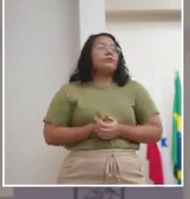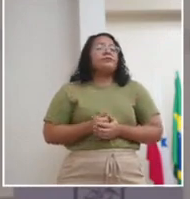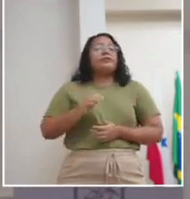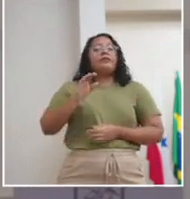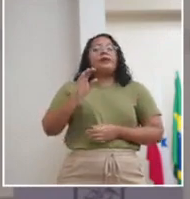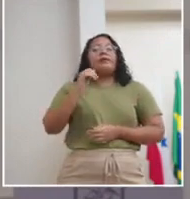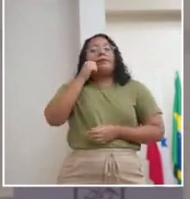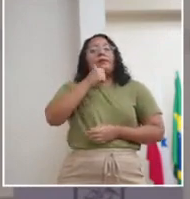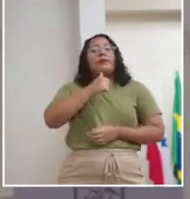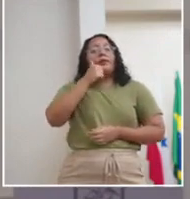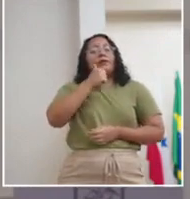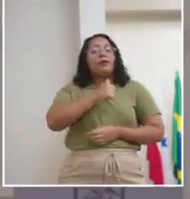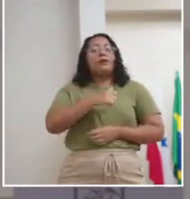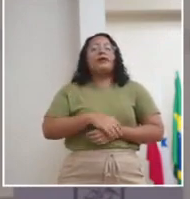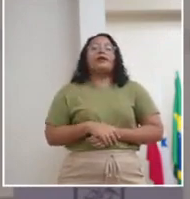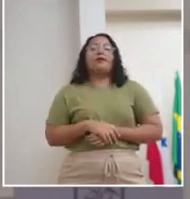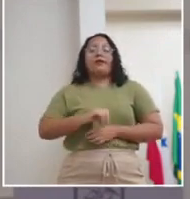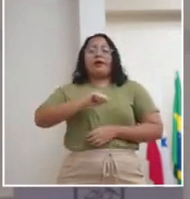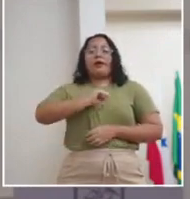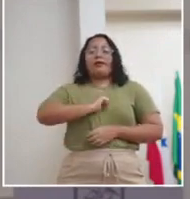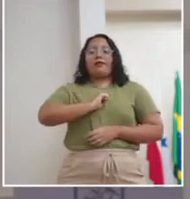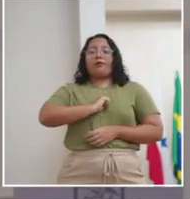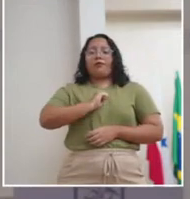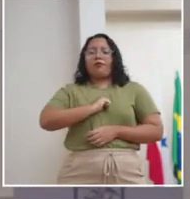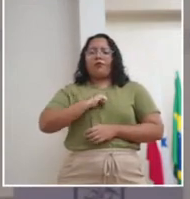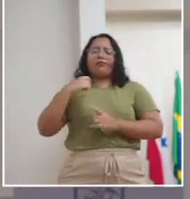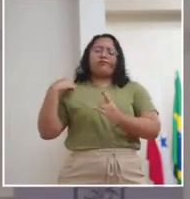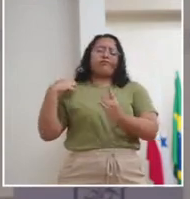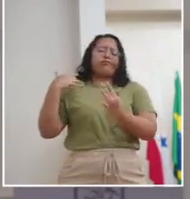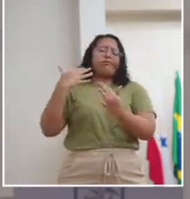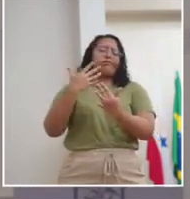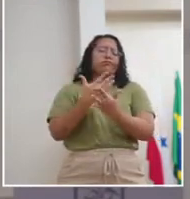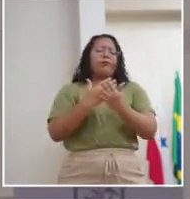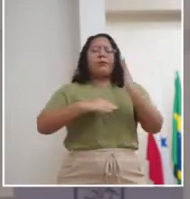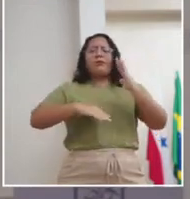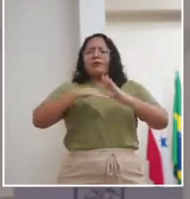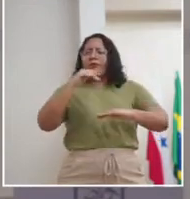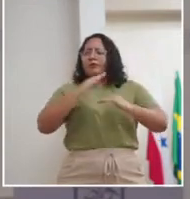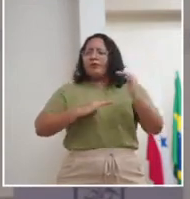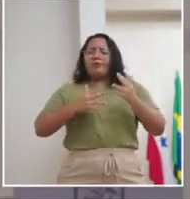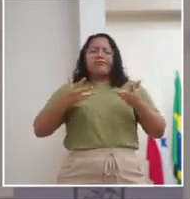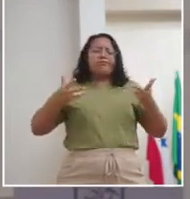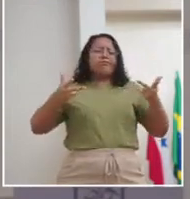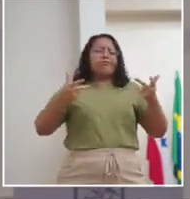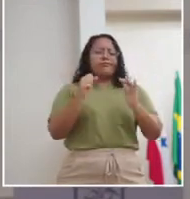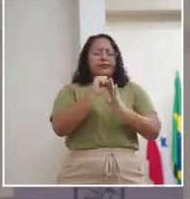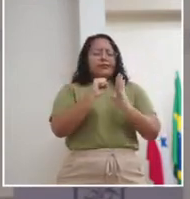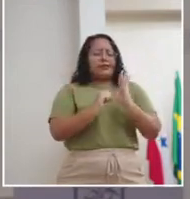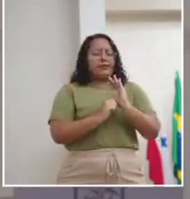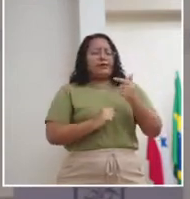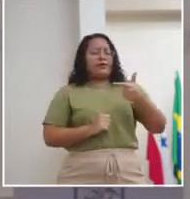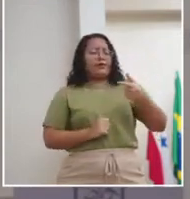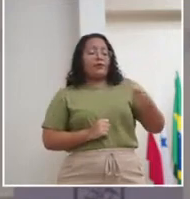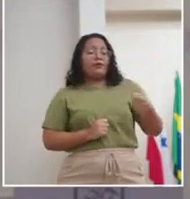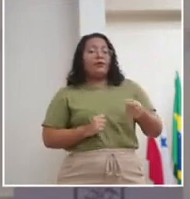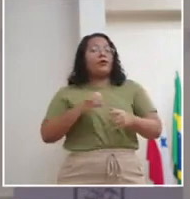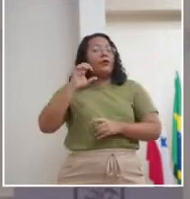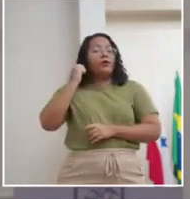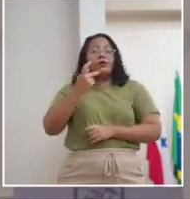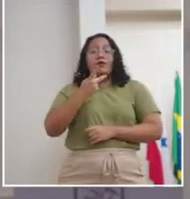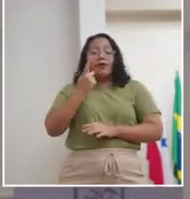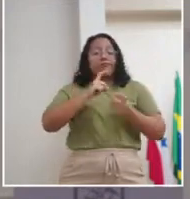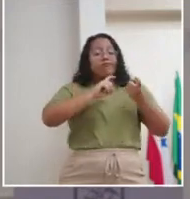uma antropóloga de carreira com enorme contribuição para a etnologia brasileira no século XX. Eu ouso dizer que muitas de suas